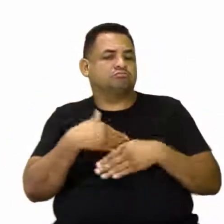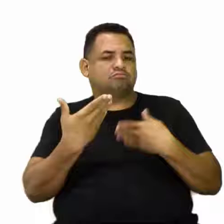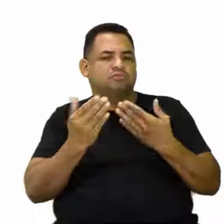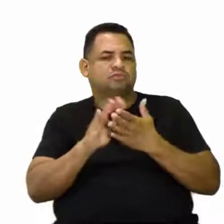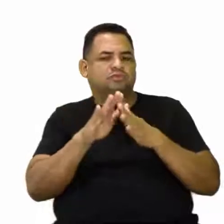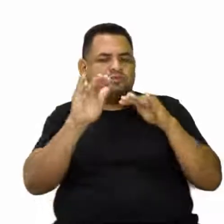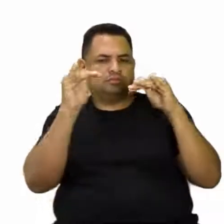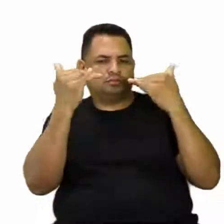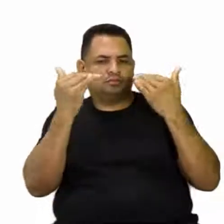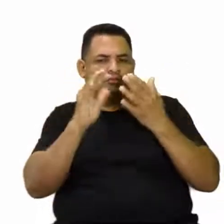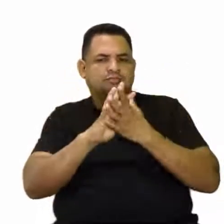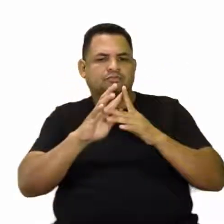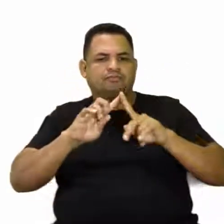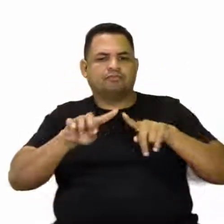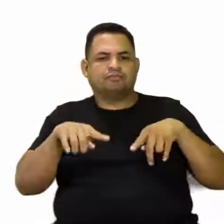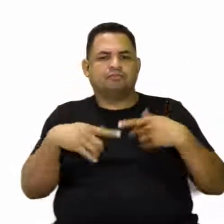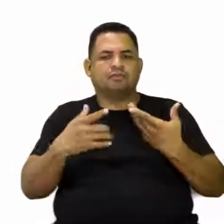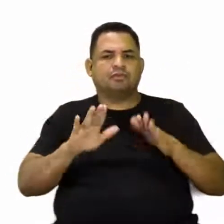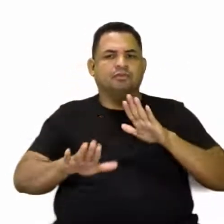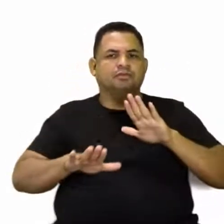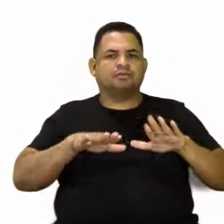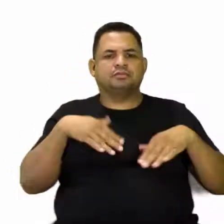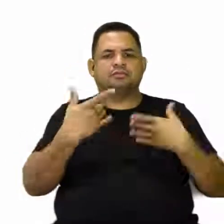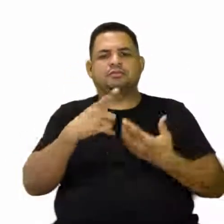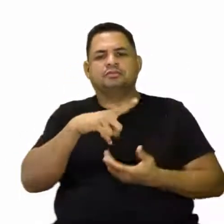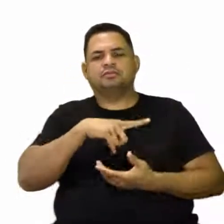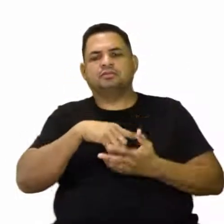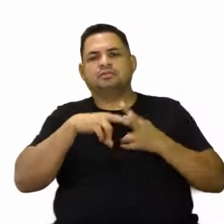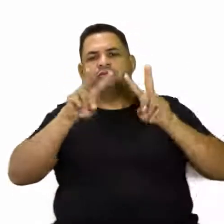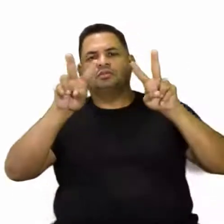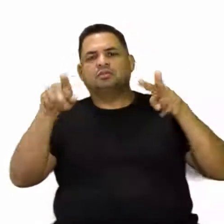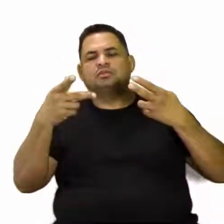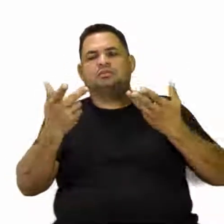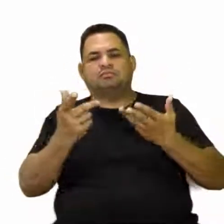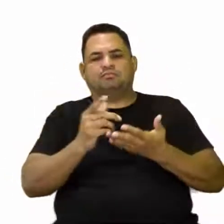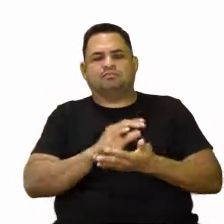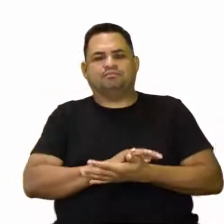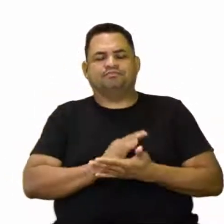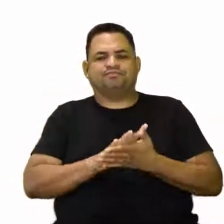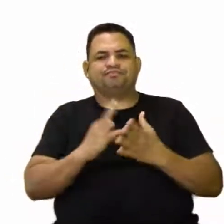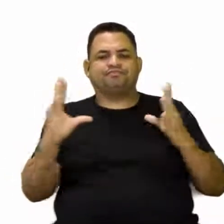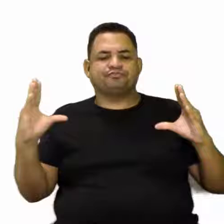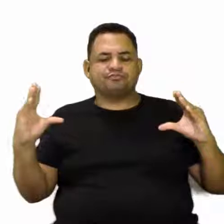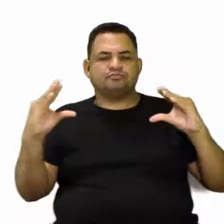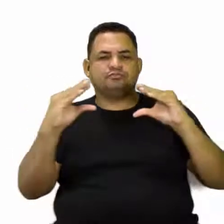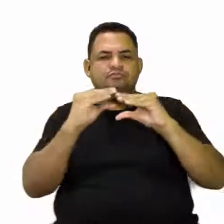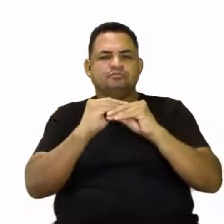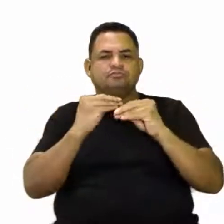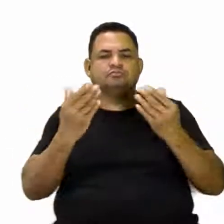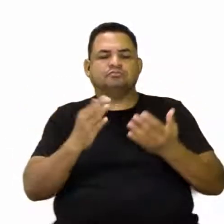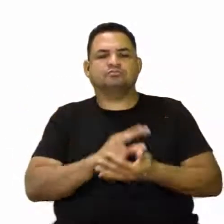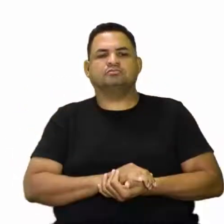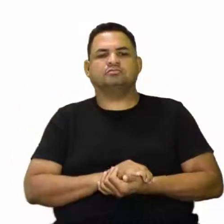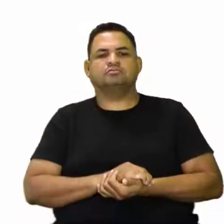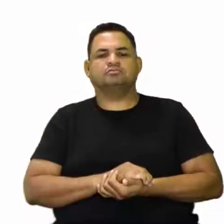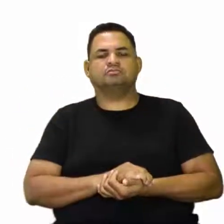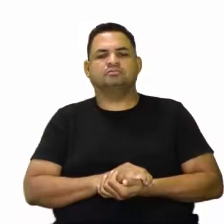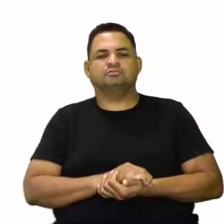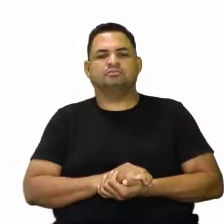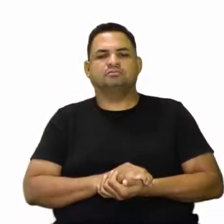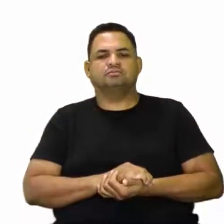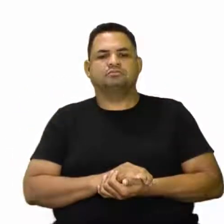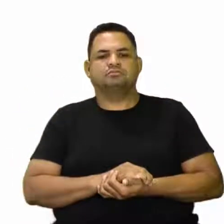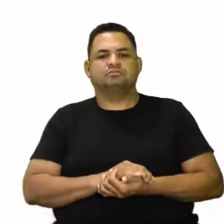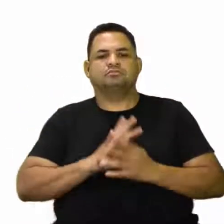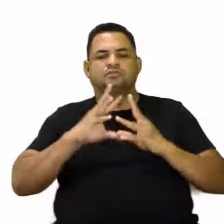chamando a atenção, mas às vezes tem alguns titulares que já dão um mini resumo, como tu acabou de falar, né, Aila? Um mini